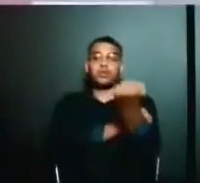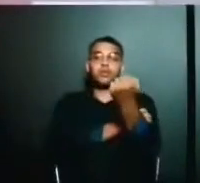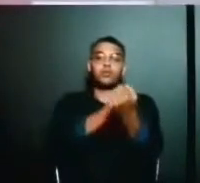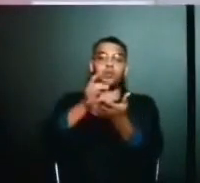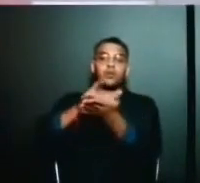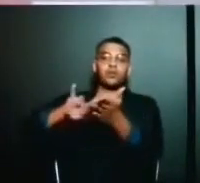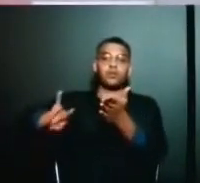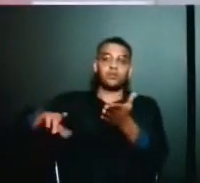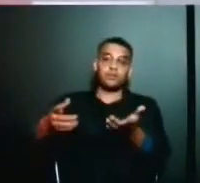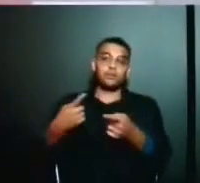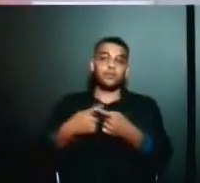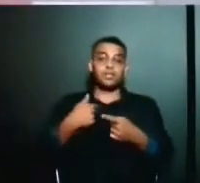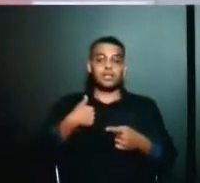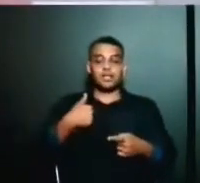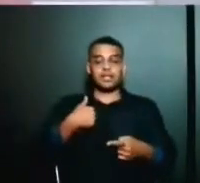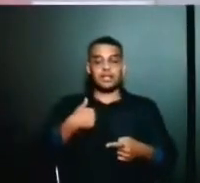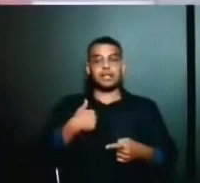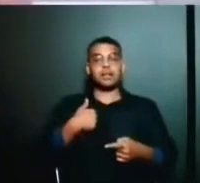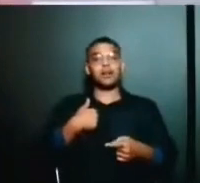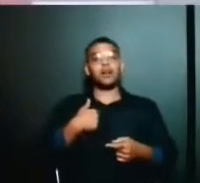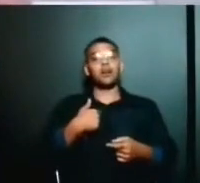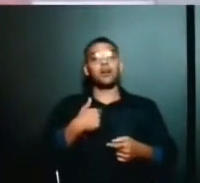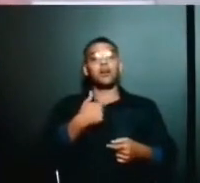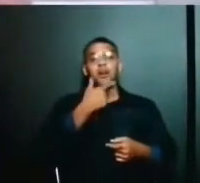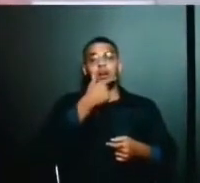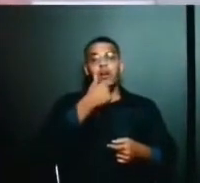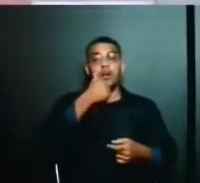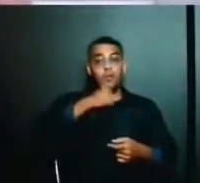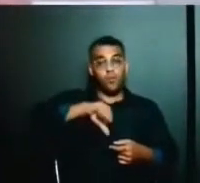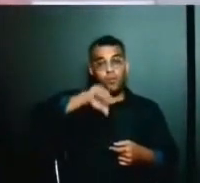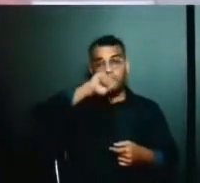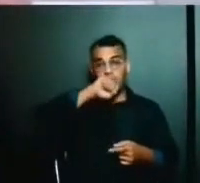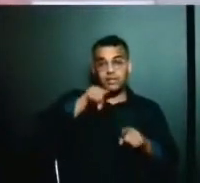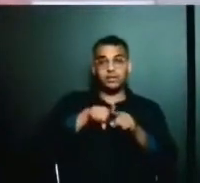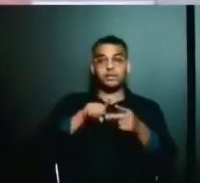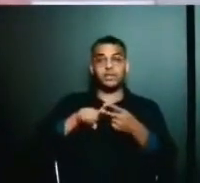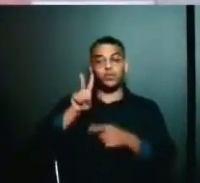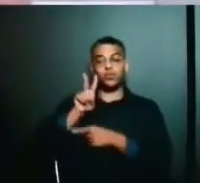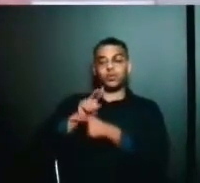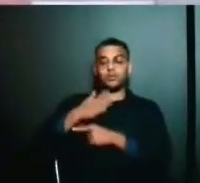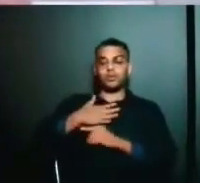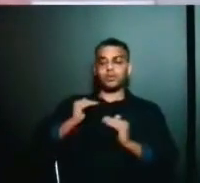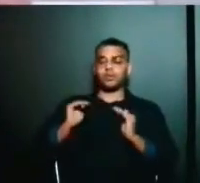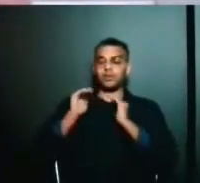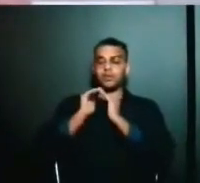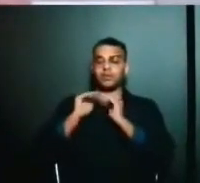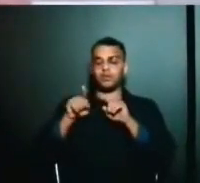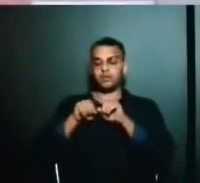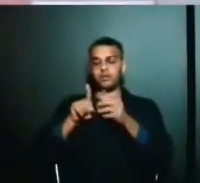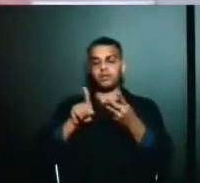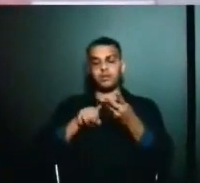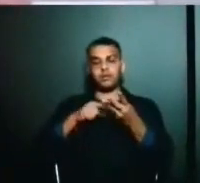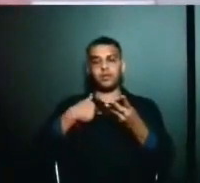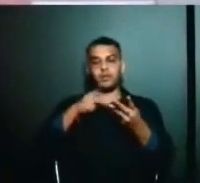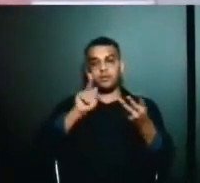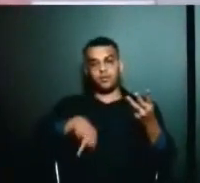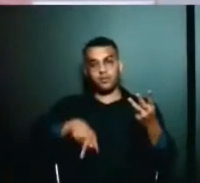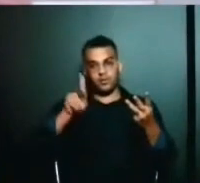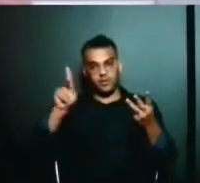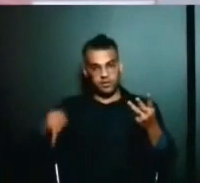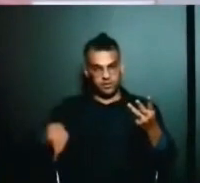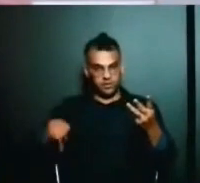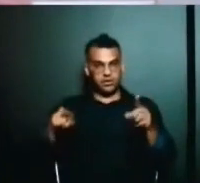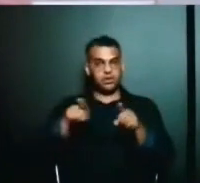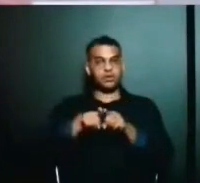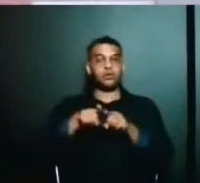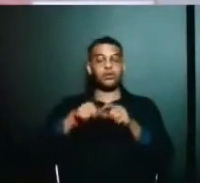dona de casa, como eu não tenho empregada, não tenho babá, eu sou dona da minha casa mesmo. Além disso, eu sou professora, estou no espaço de